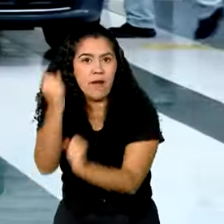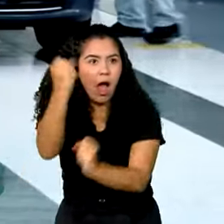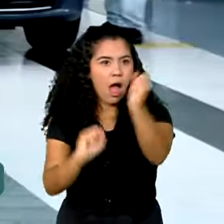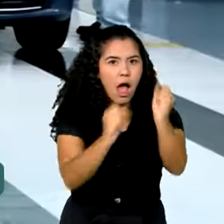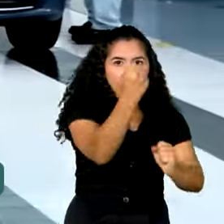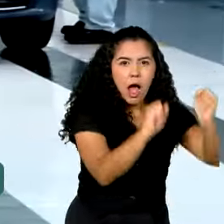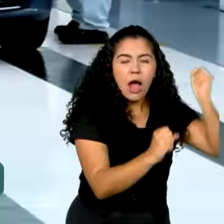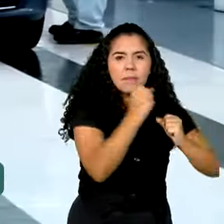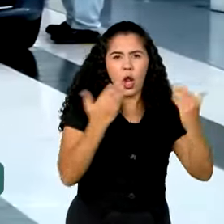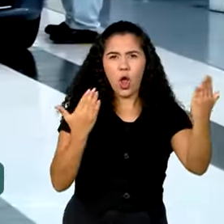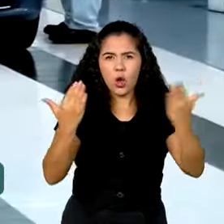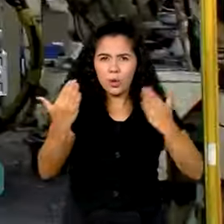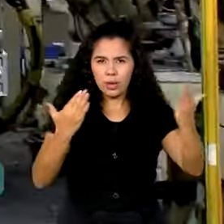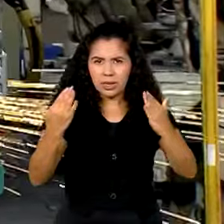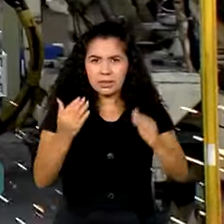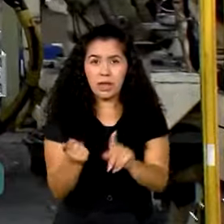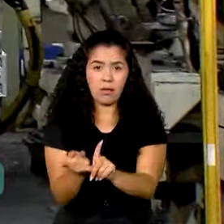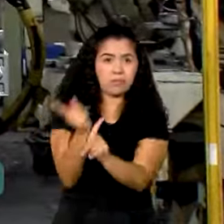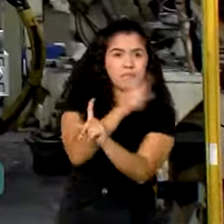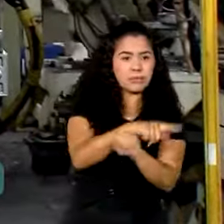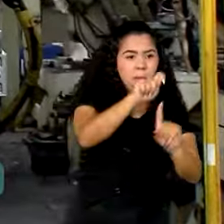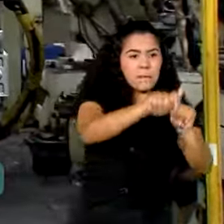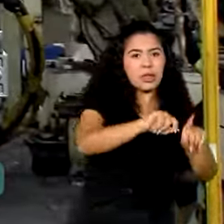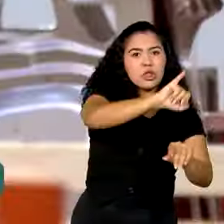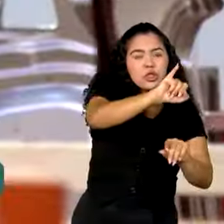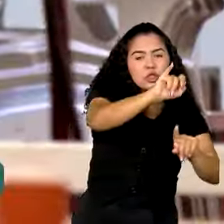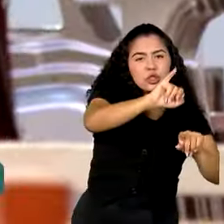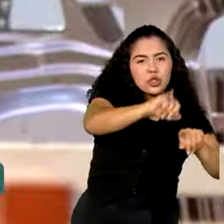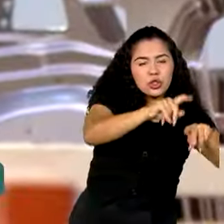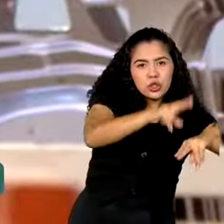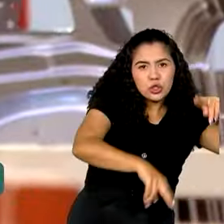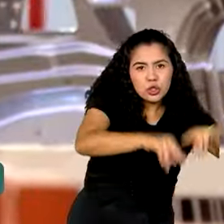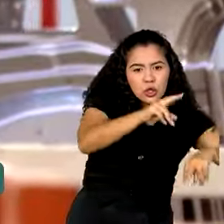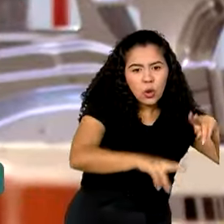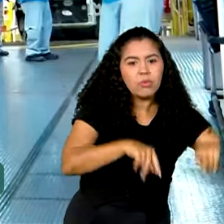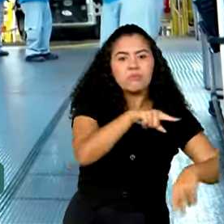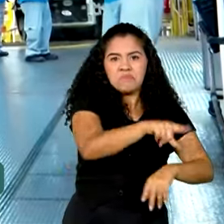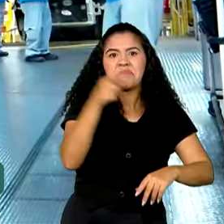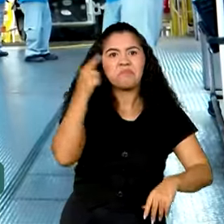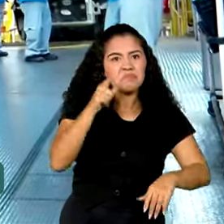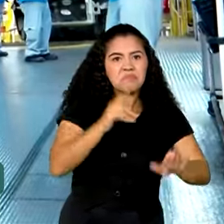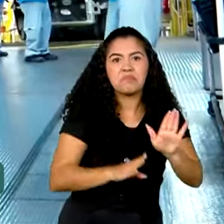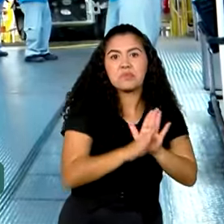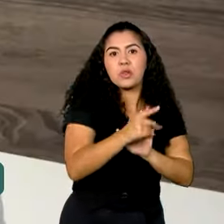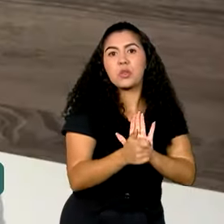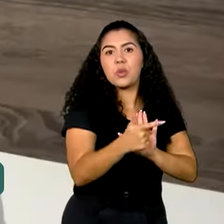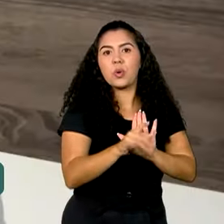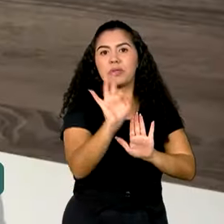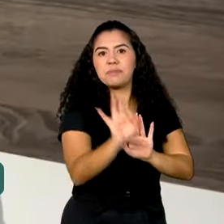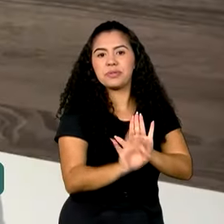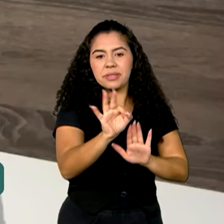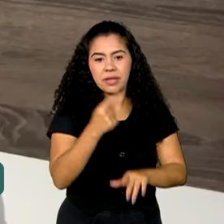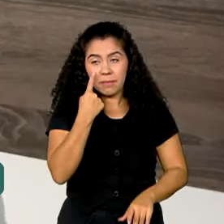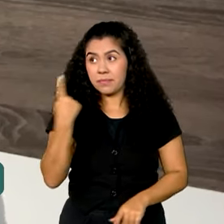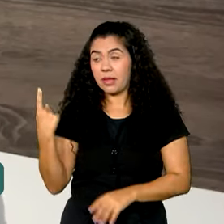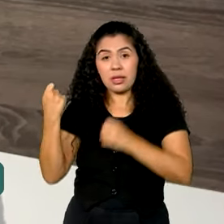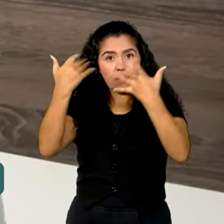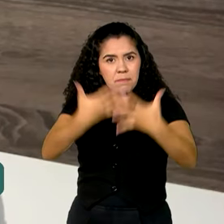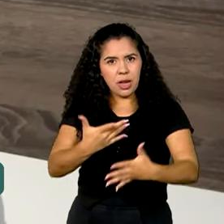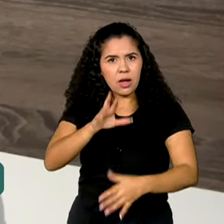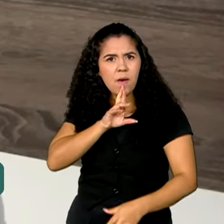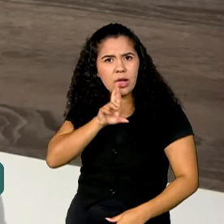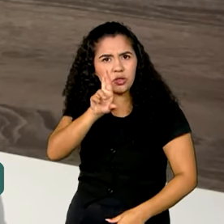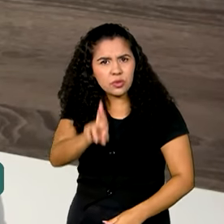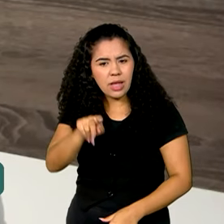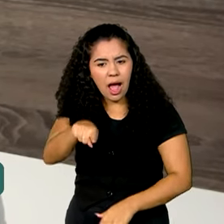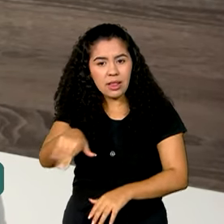desempenho de junho, a fabricação de veículos, reboques e carrocerias cresceu 12%. Com esses resultados, o total da